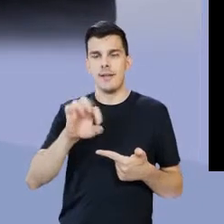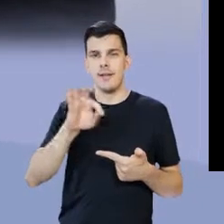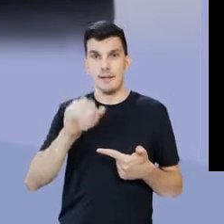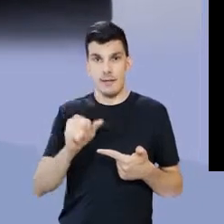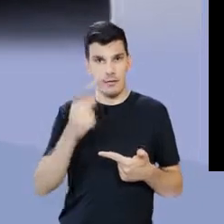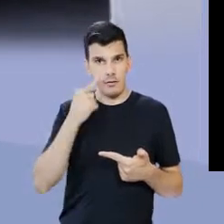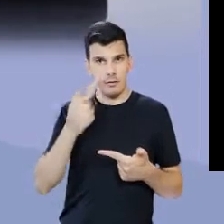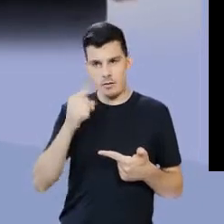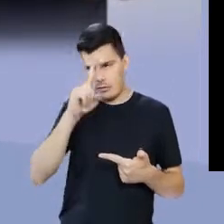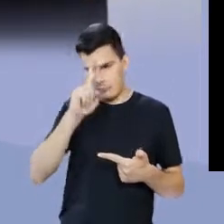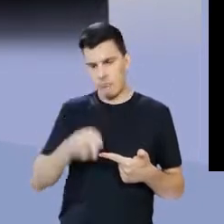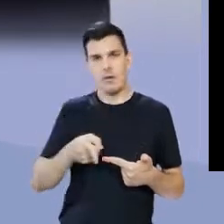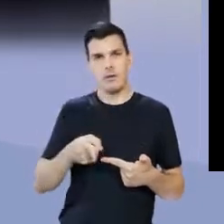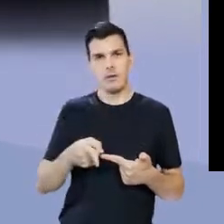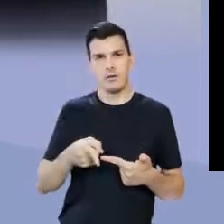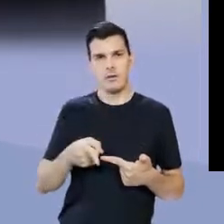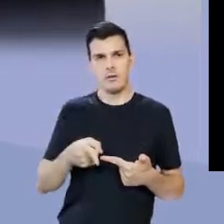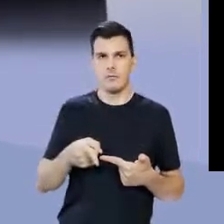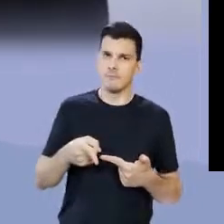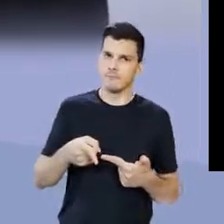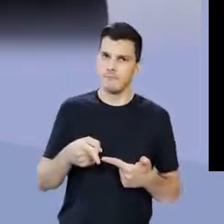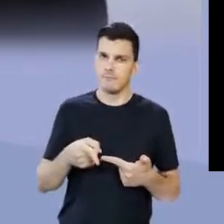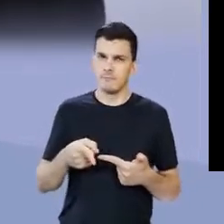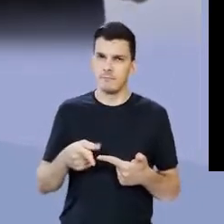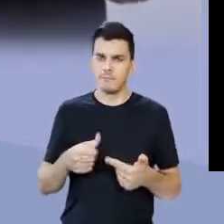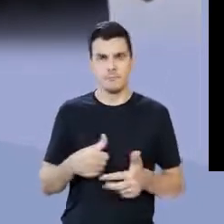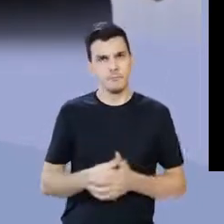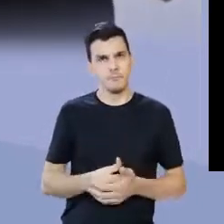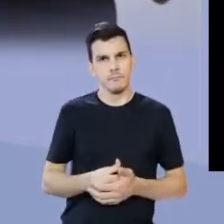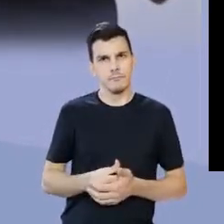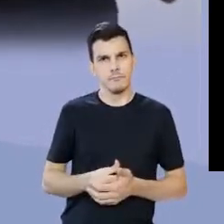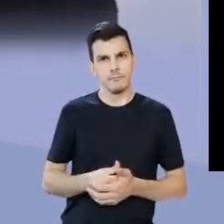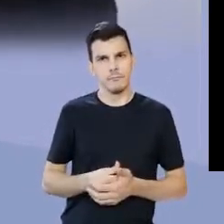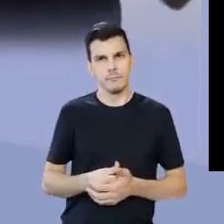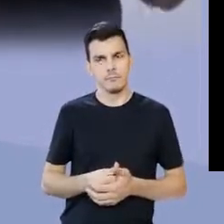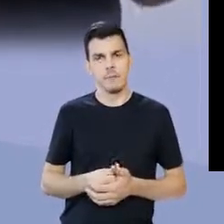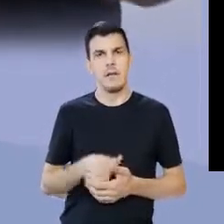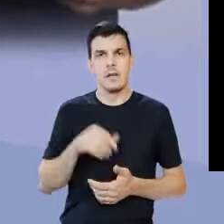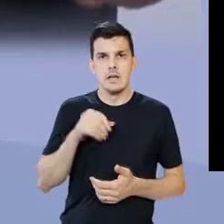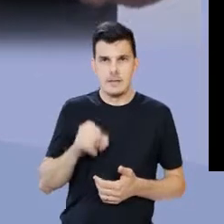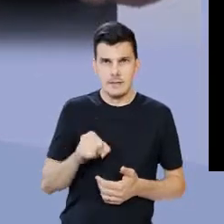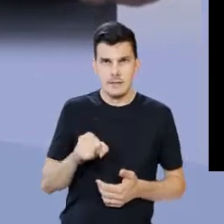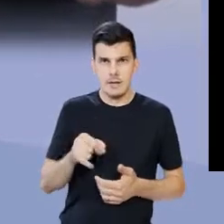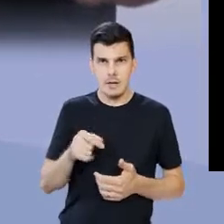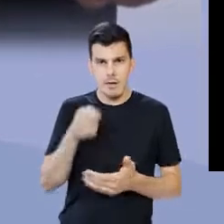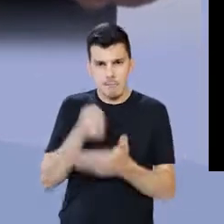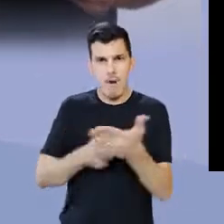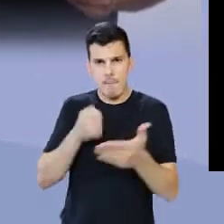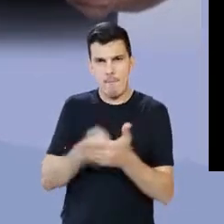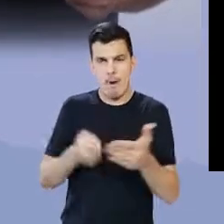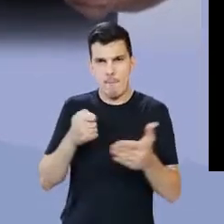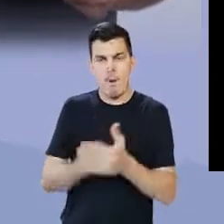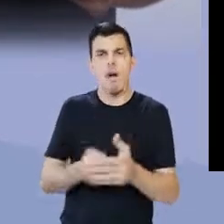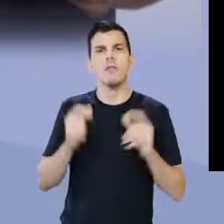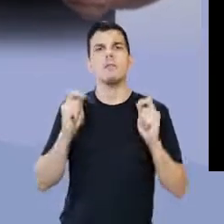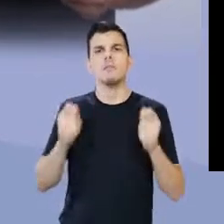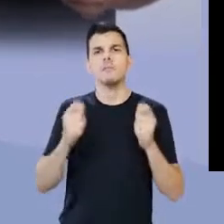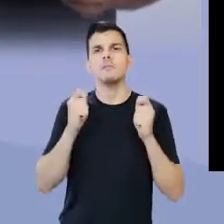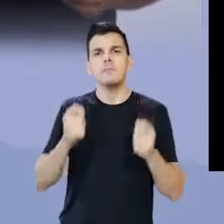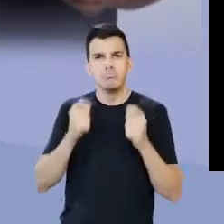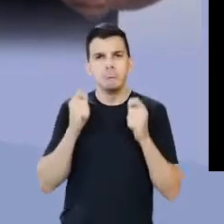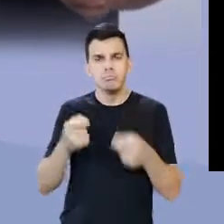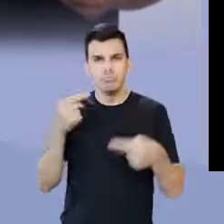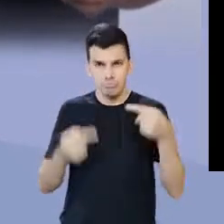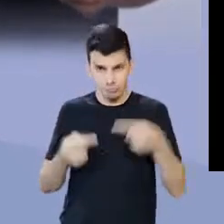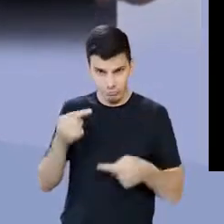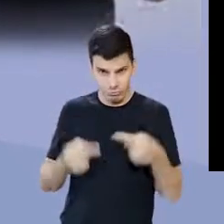fórum decisórios? Só não entendi, não. Calma, vamos eliminar. C, ativismo humanista em